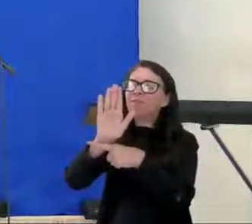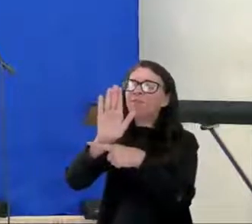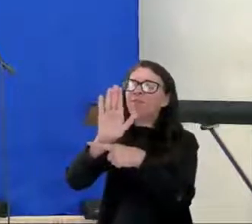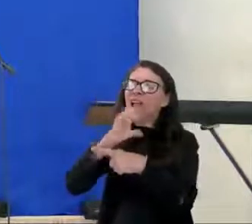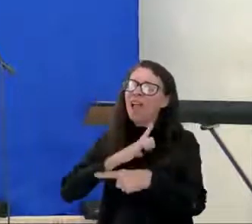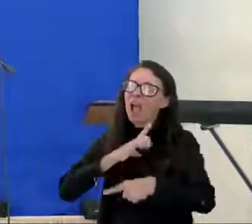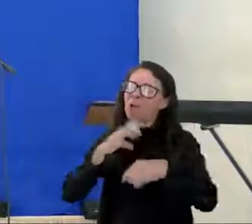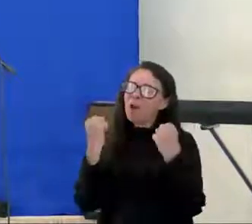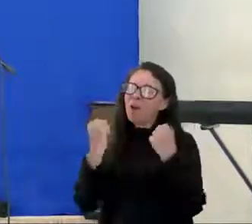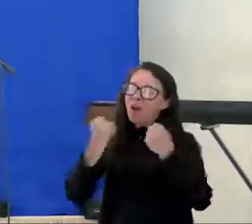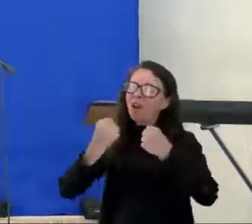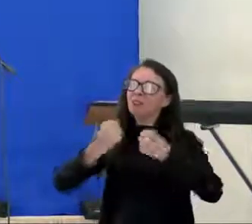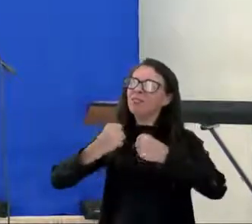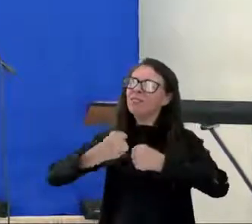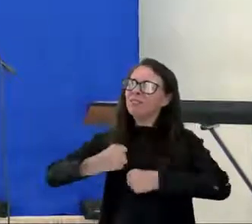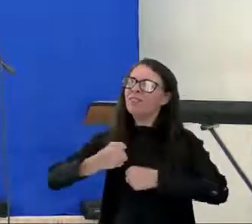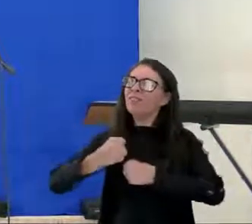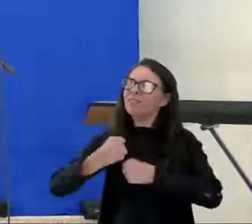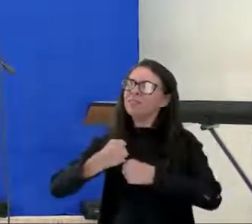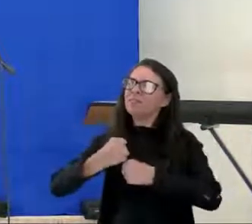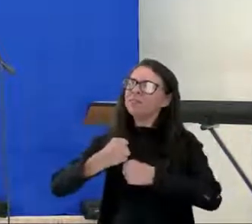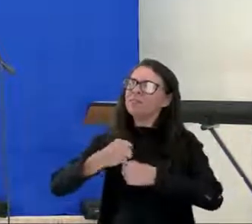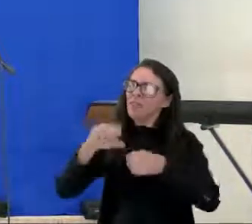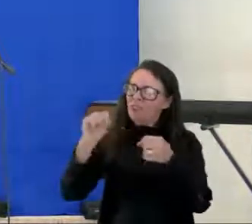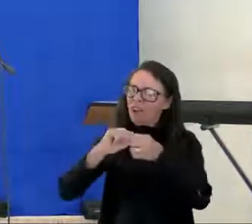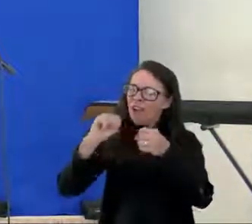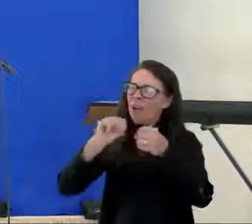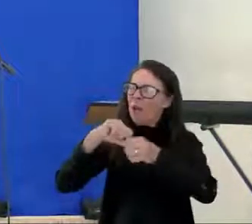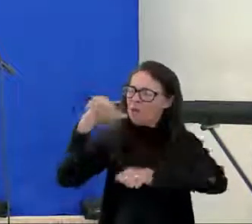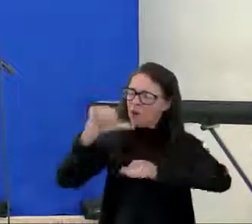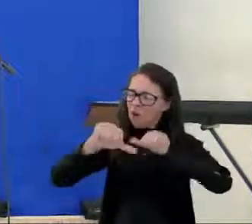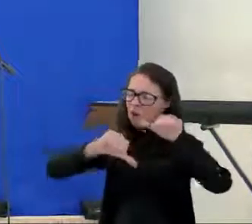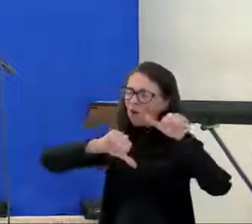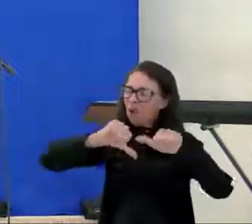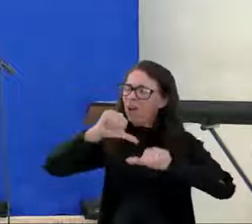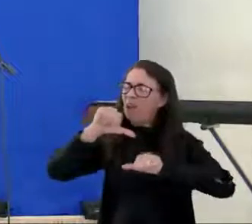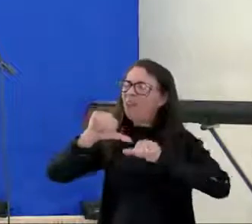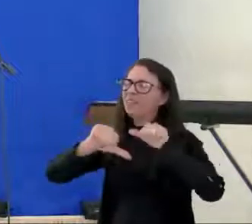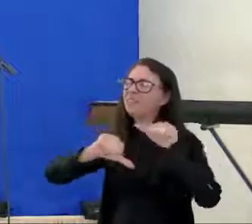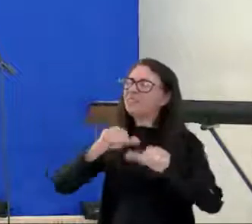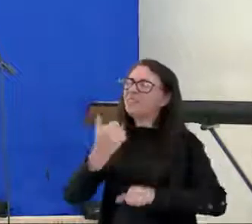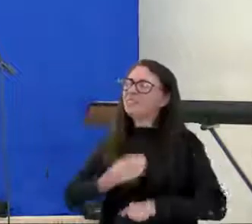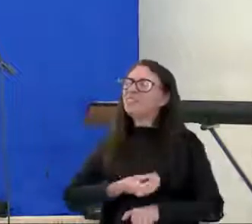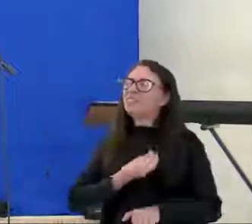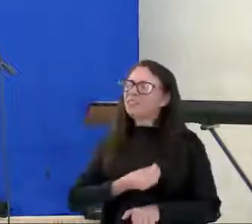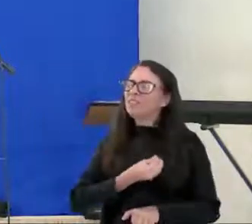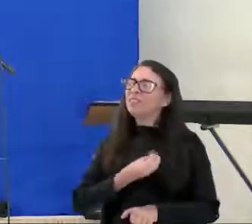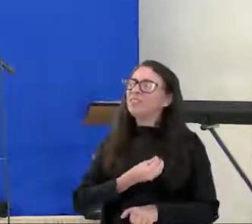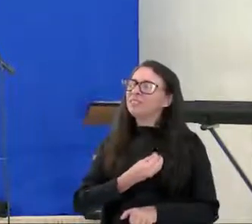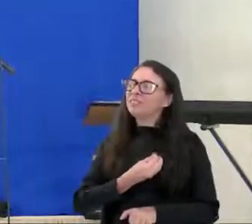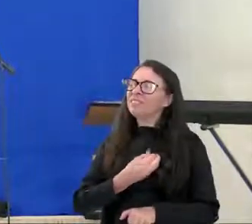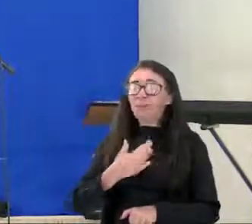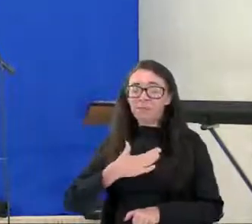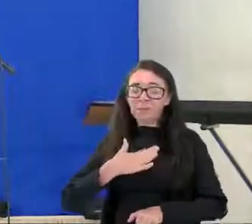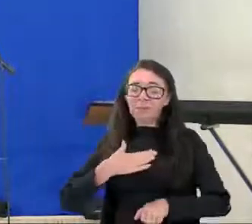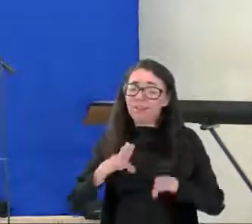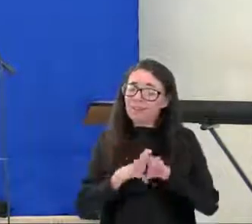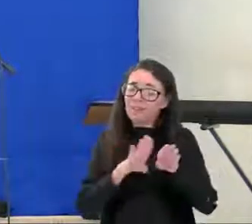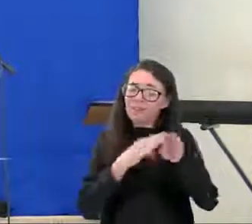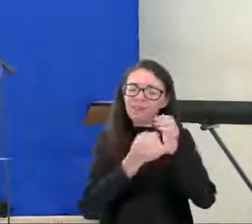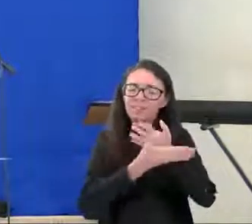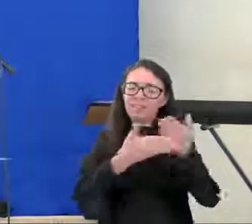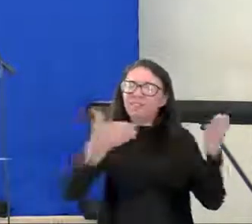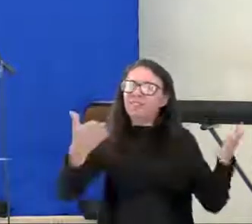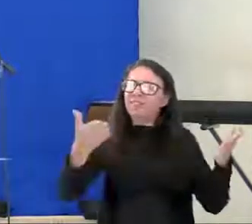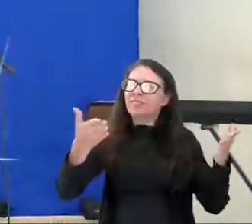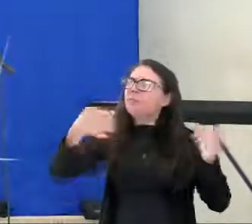aqui na igreja, a todos que estão ouvindo a live em suas casas, meu Pai, os amados irmãos e ouvintes. Deus, nos capacite,